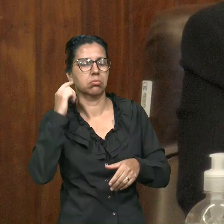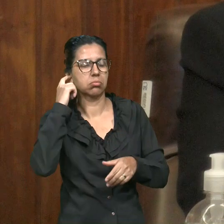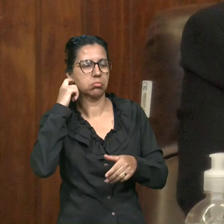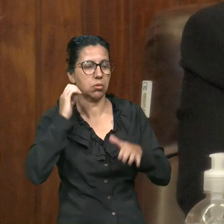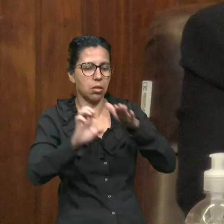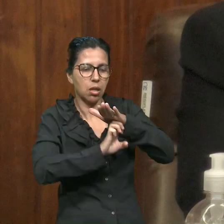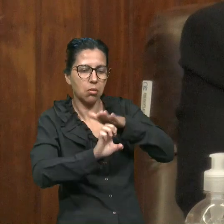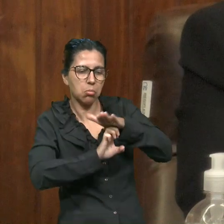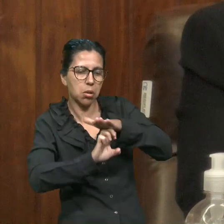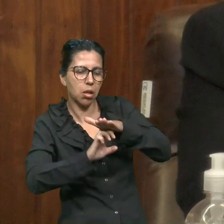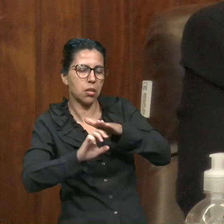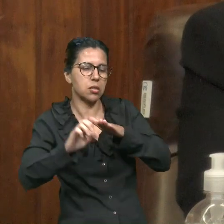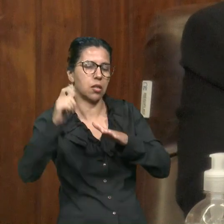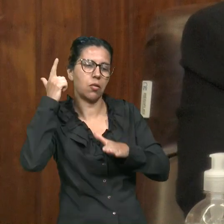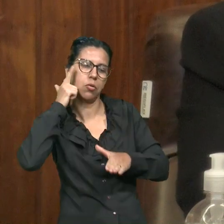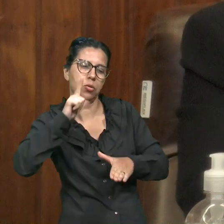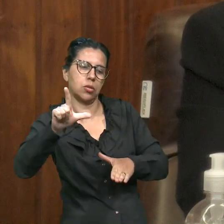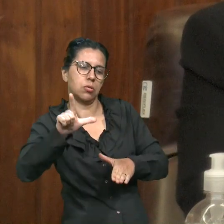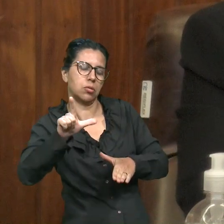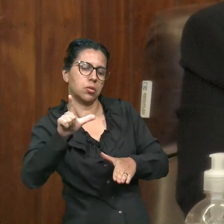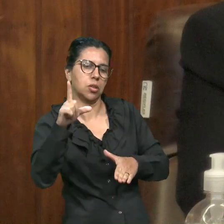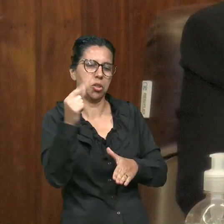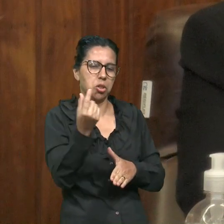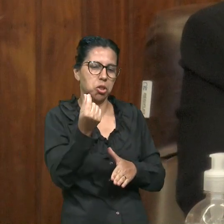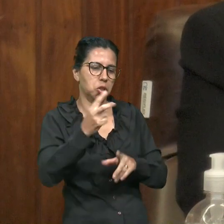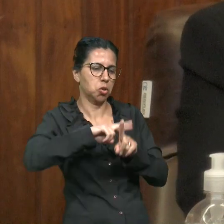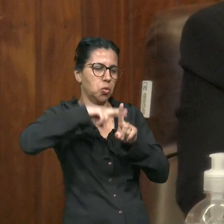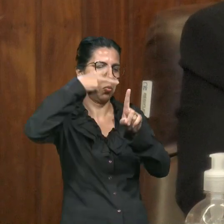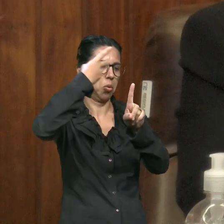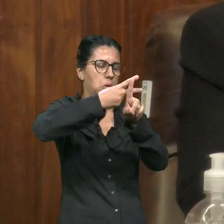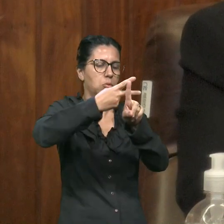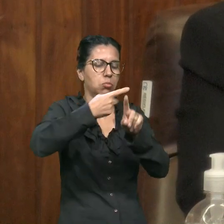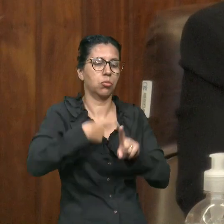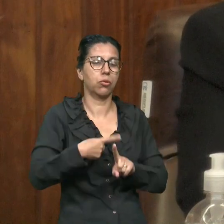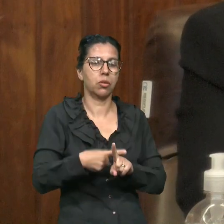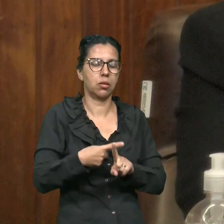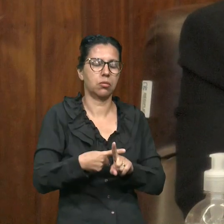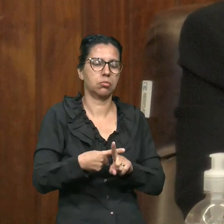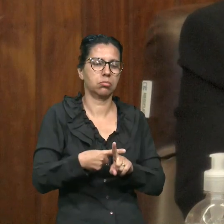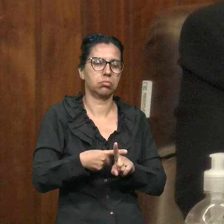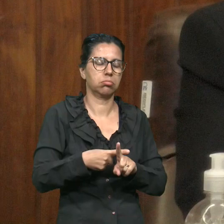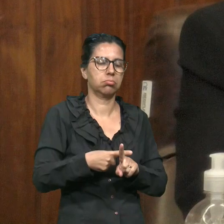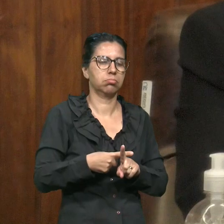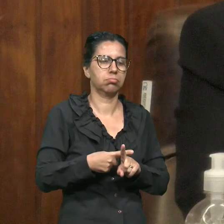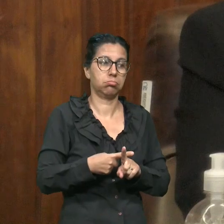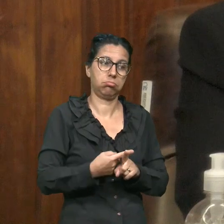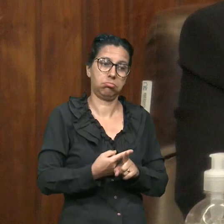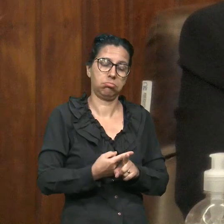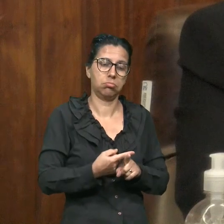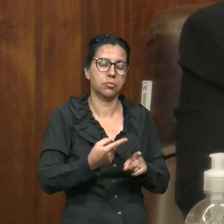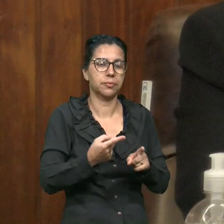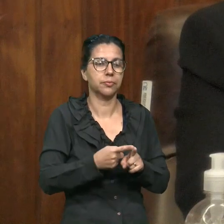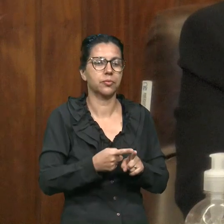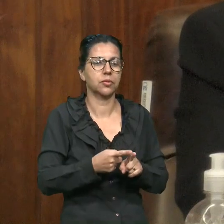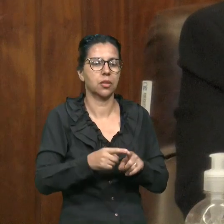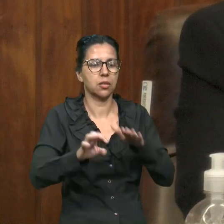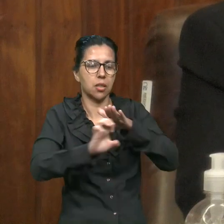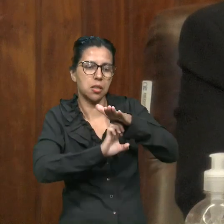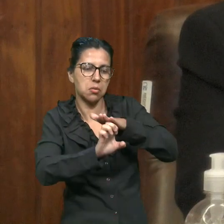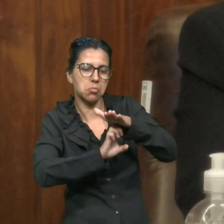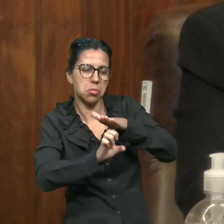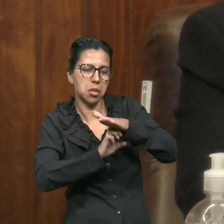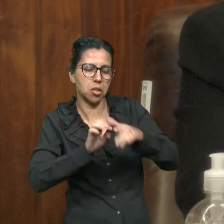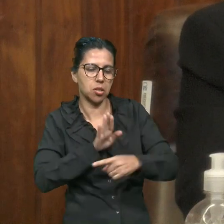empresa vencedora, manchando a tomada de preço 022 de 2022 em favorecimento direcionado a essa empresa